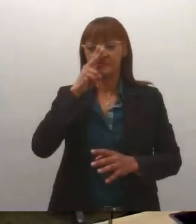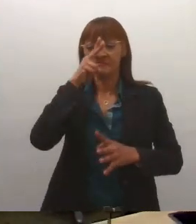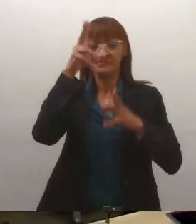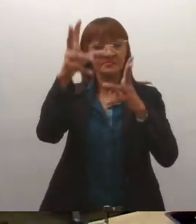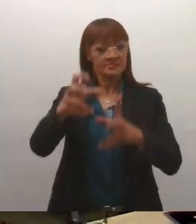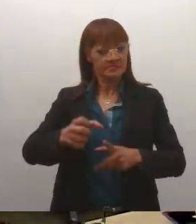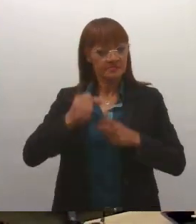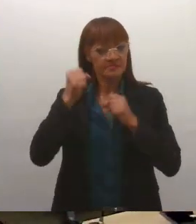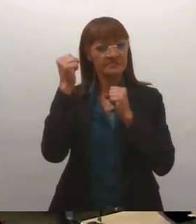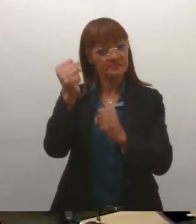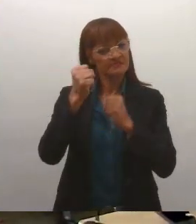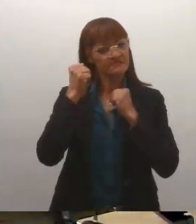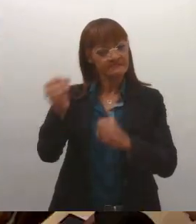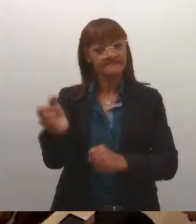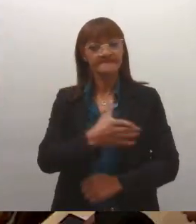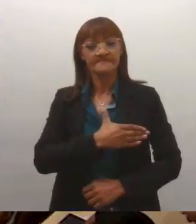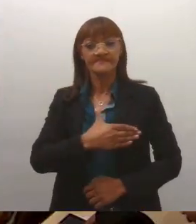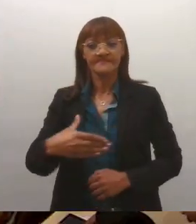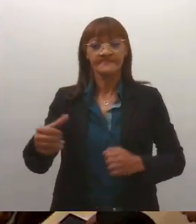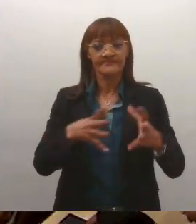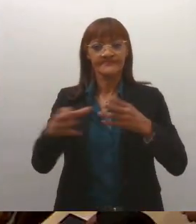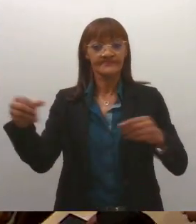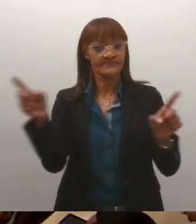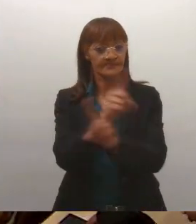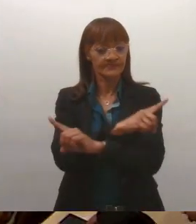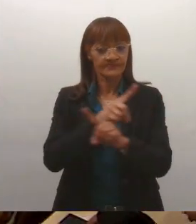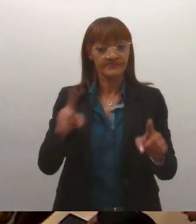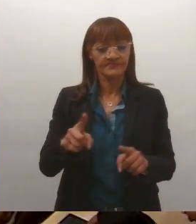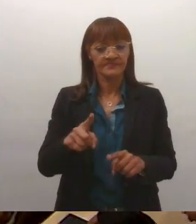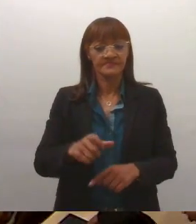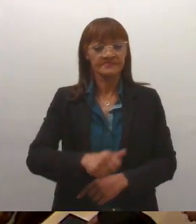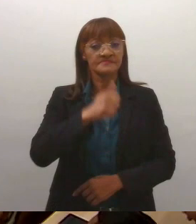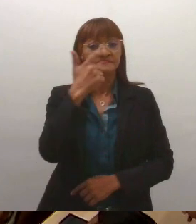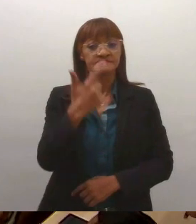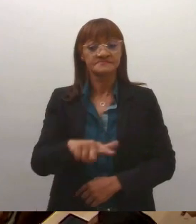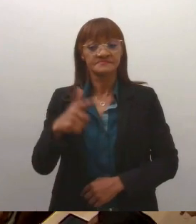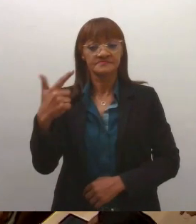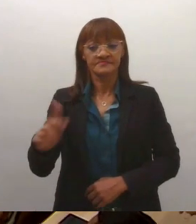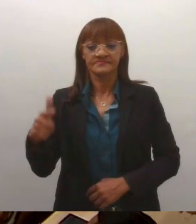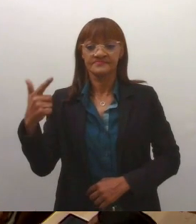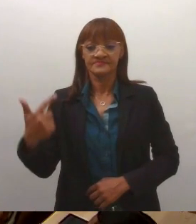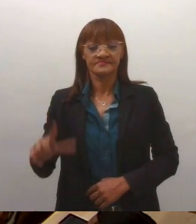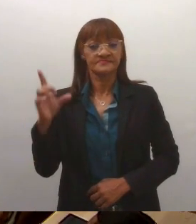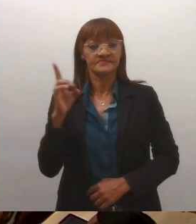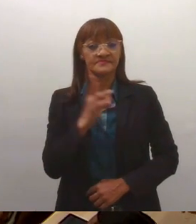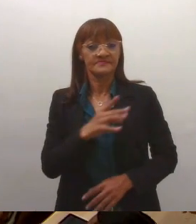pode a luta. Ninguém me vende agora a própria morte.